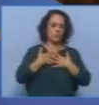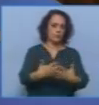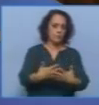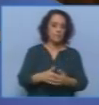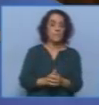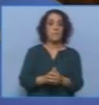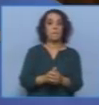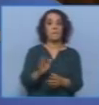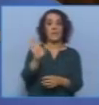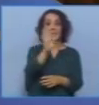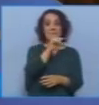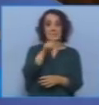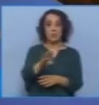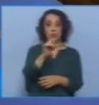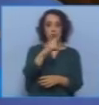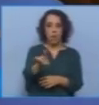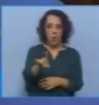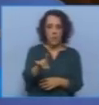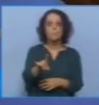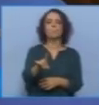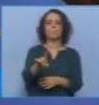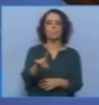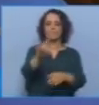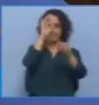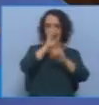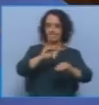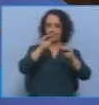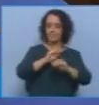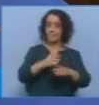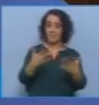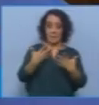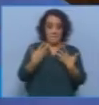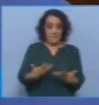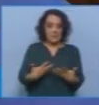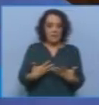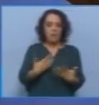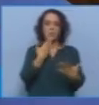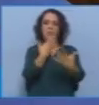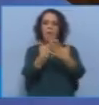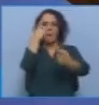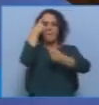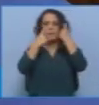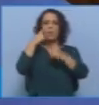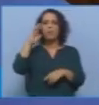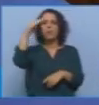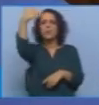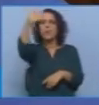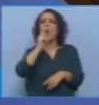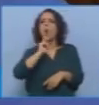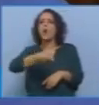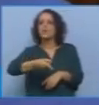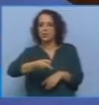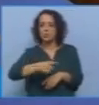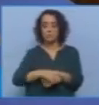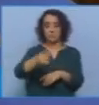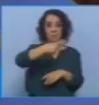tem a catequese de iluminar o presente com o futuro. Como é que será? E, portanto, não fiquem